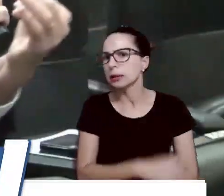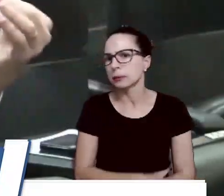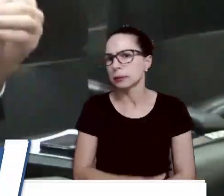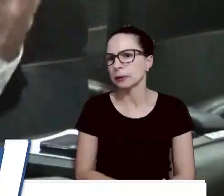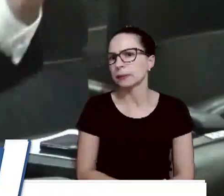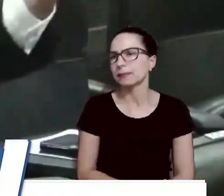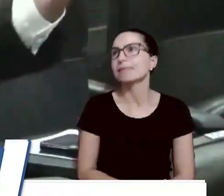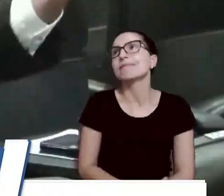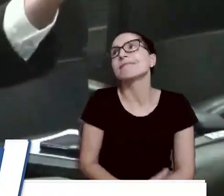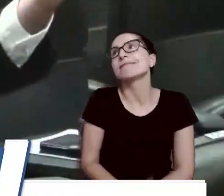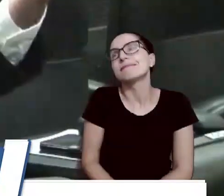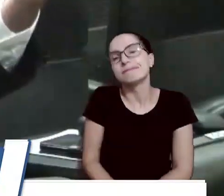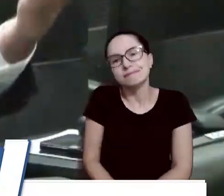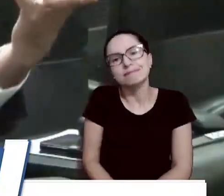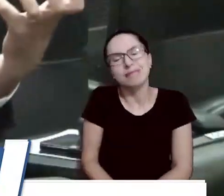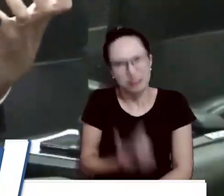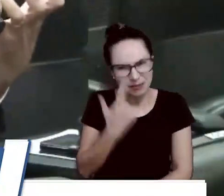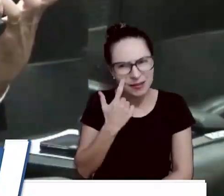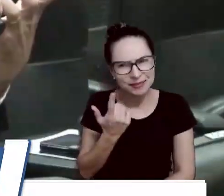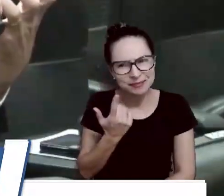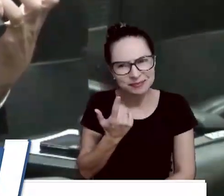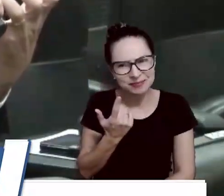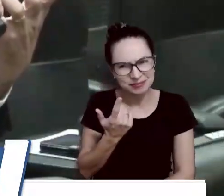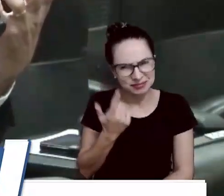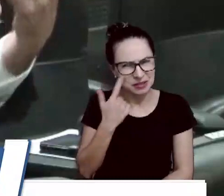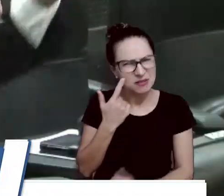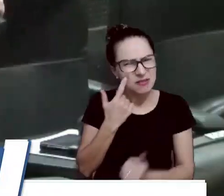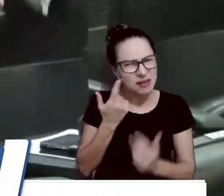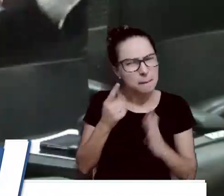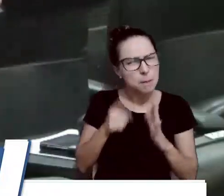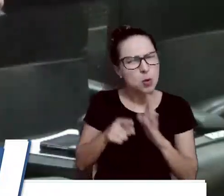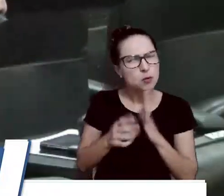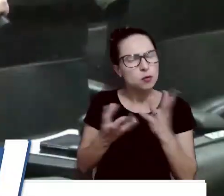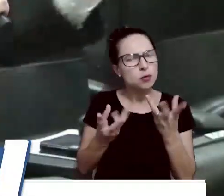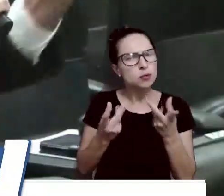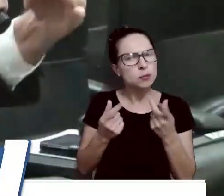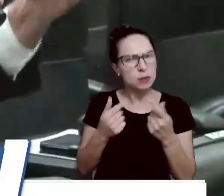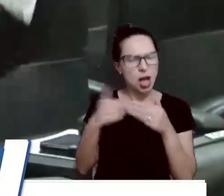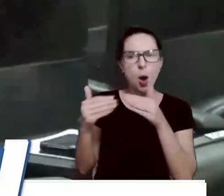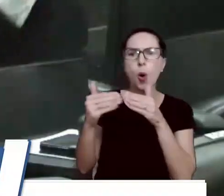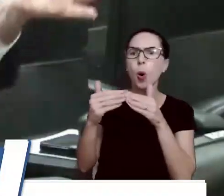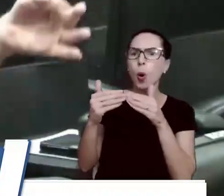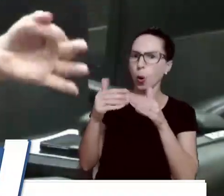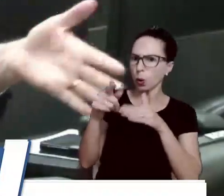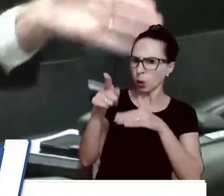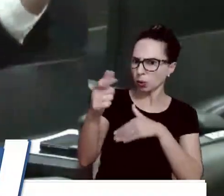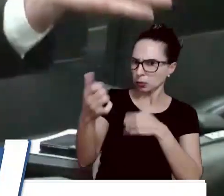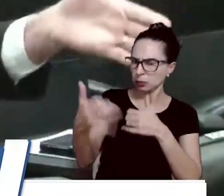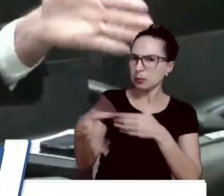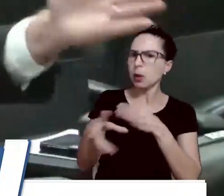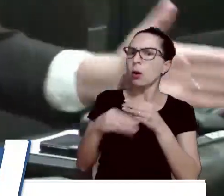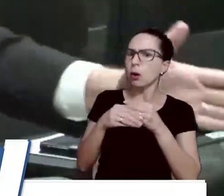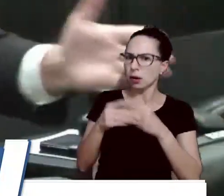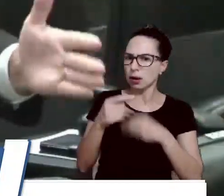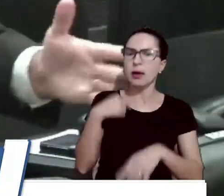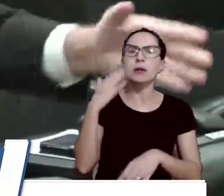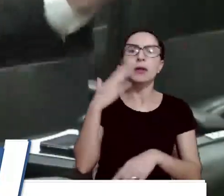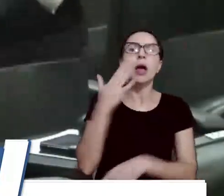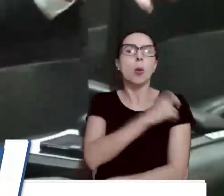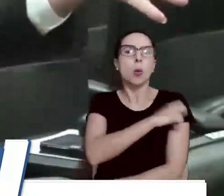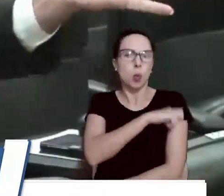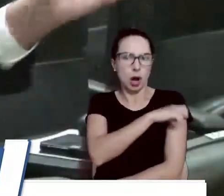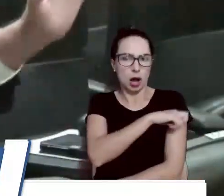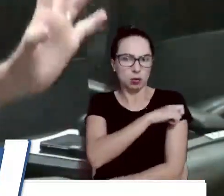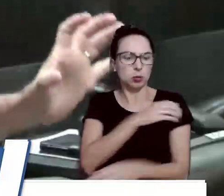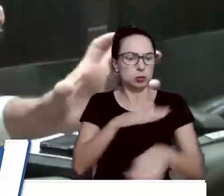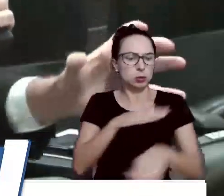assim, olha para você ver a complexidade. Eu concordo plenamente com o que você fala. Eu acredito que o estudante, nessa fase que ele está, ele tem